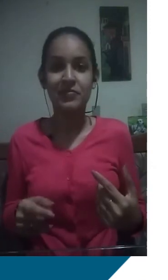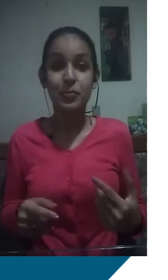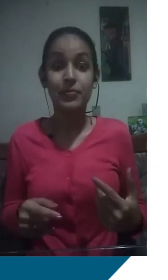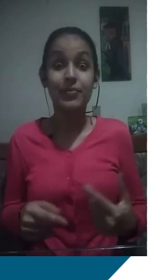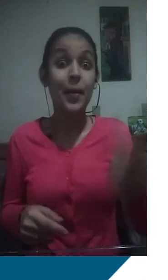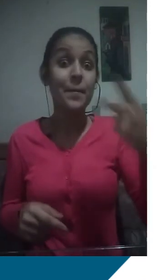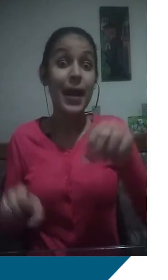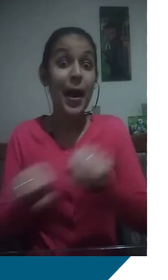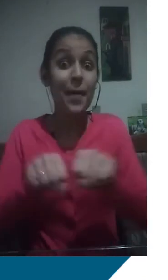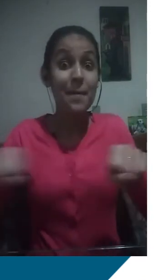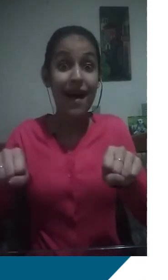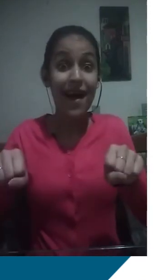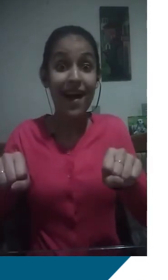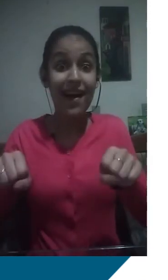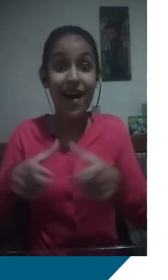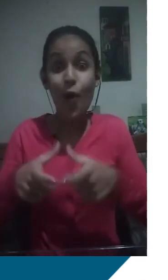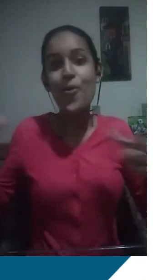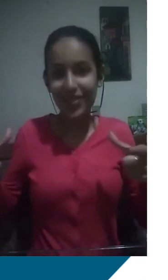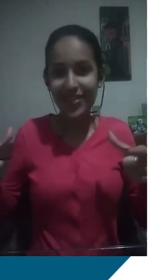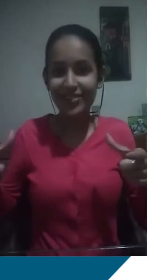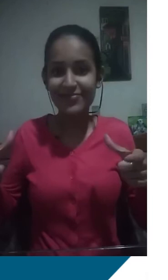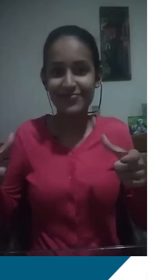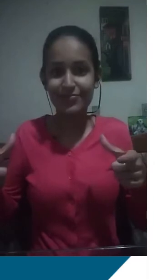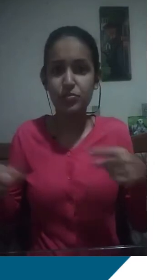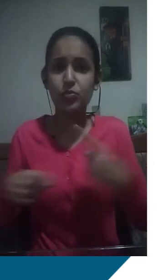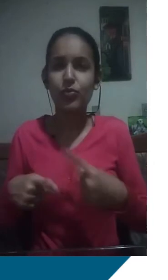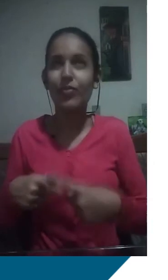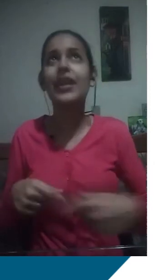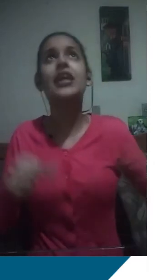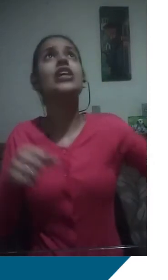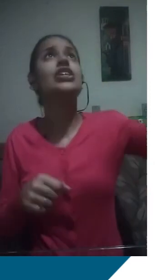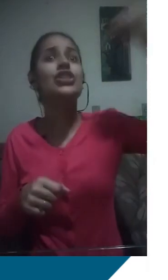a variação da temperatura ambiente, ela